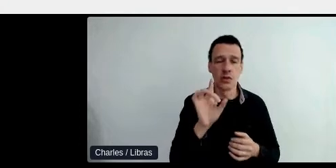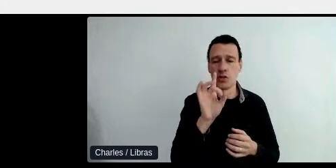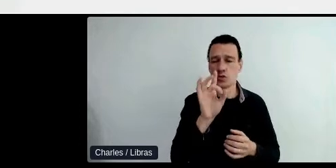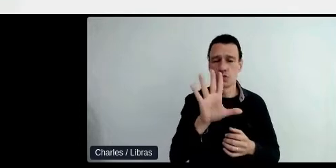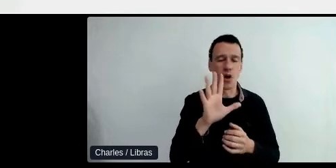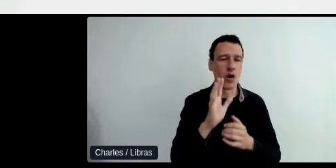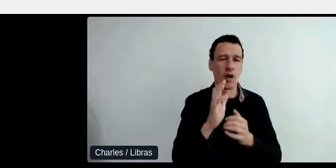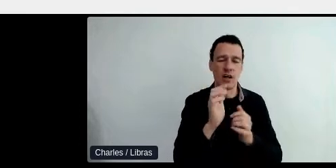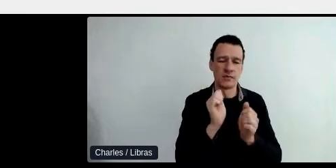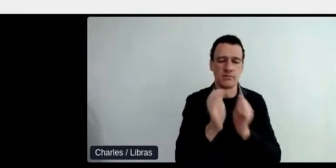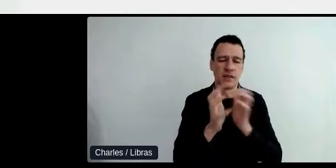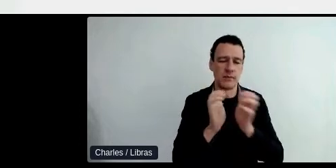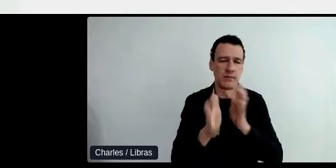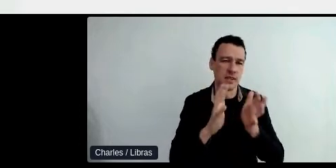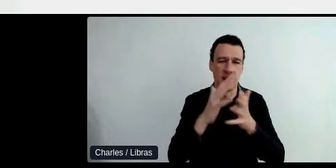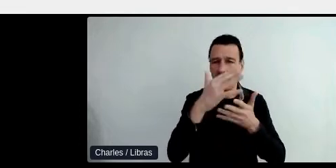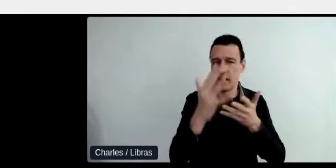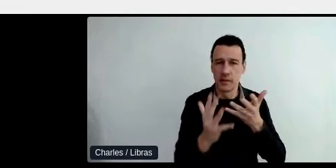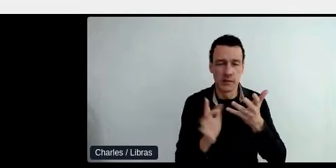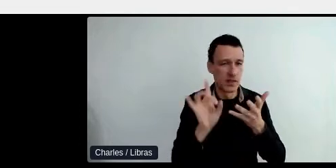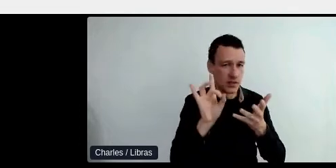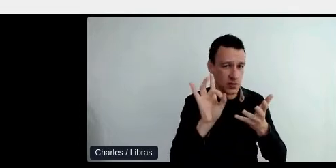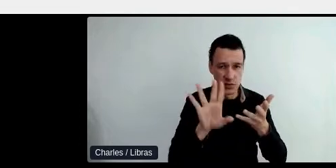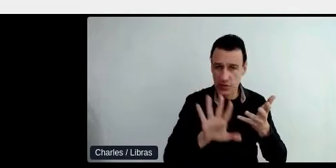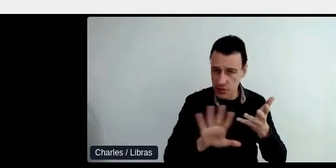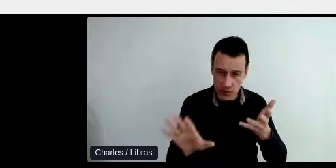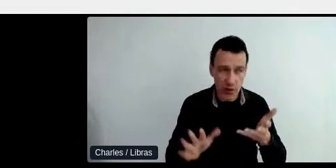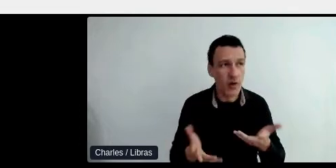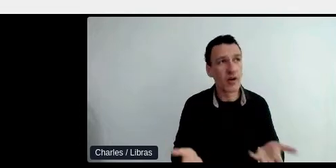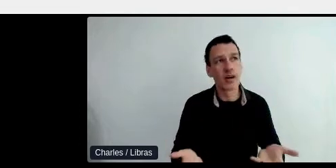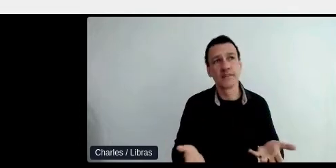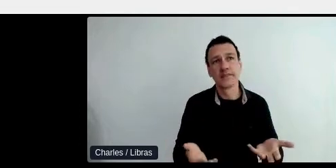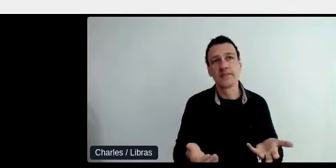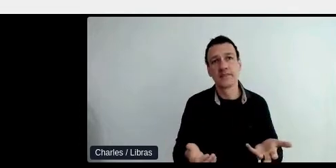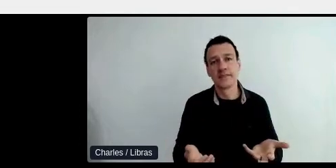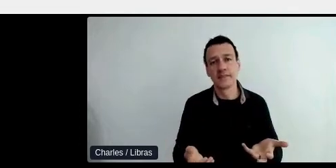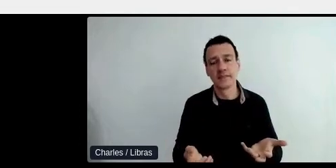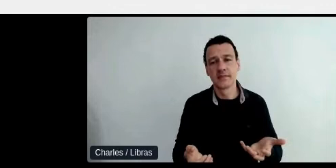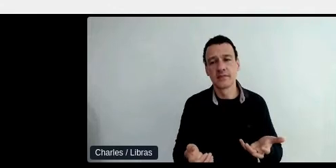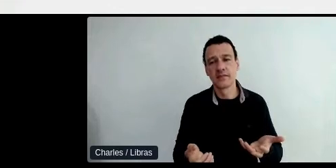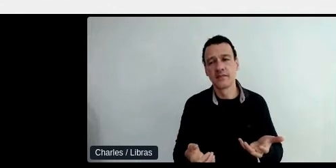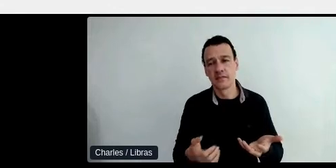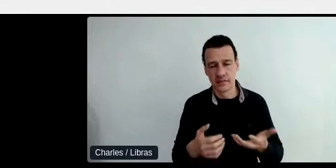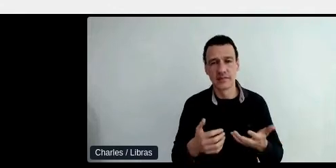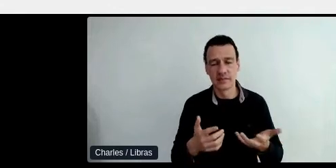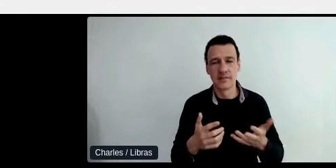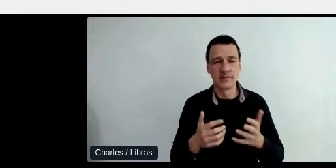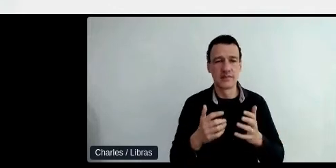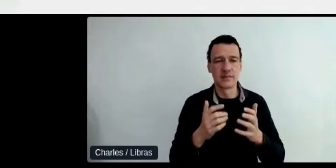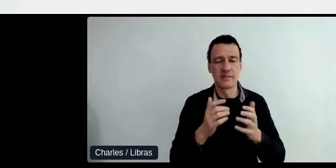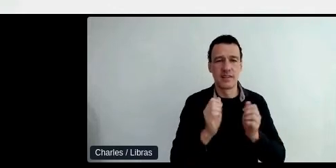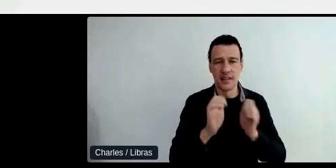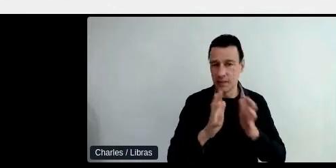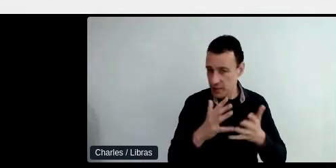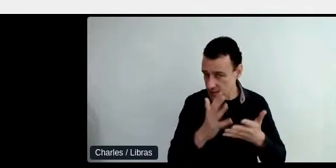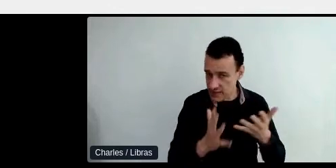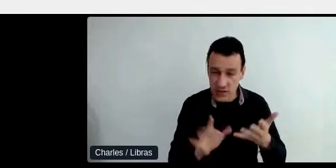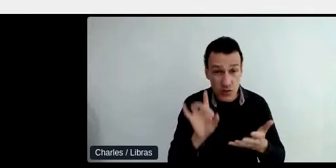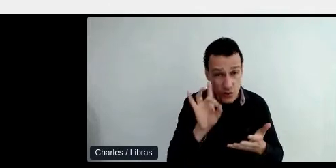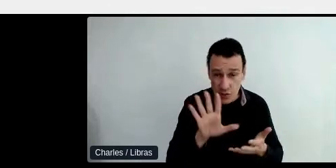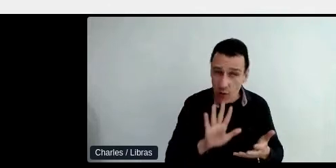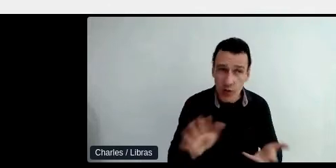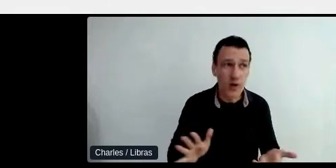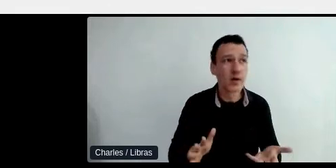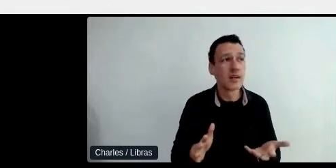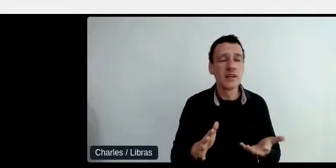comunica por gestos, aí no caso das libras, né, do idioma, né, que eles utilizam, que é a Libras,